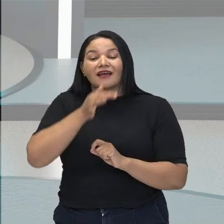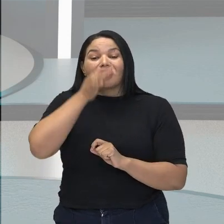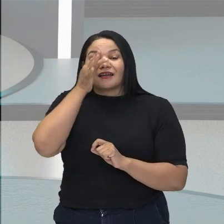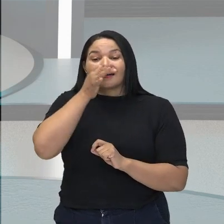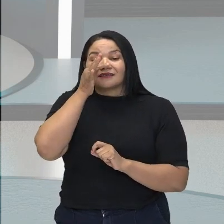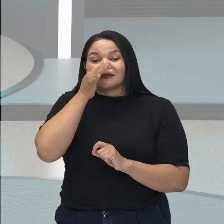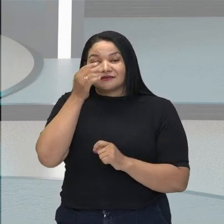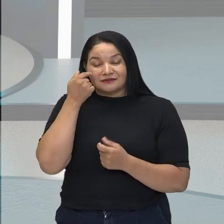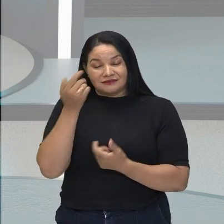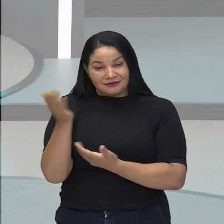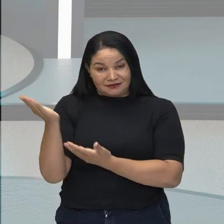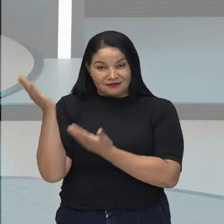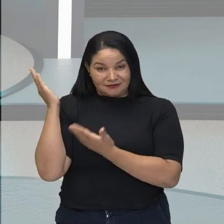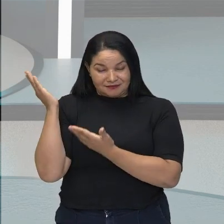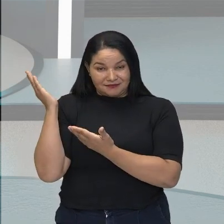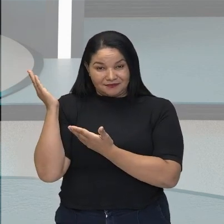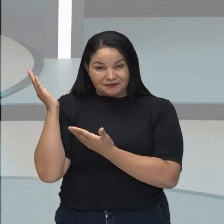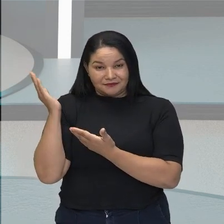tulipán.